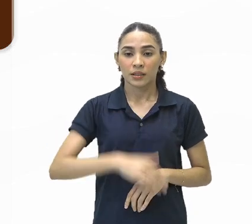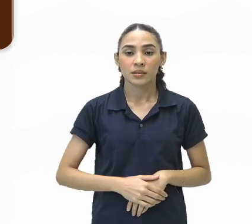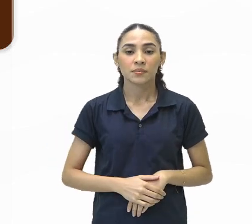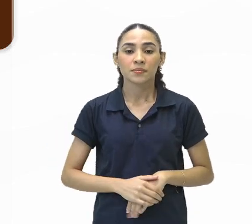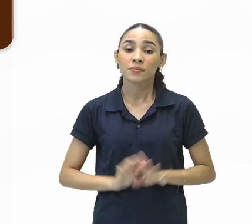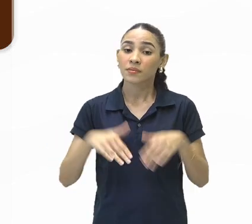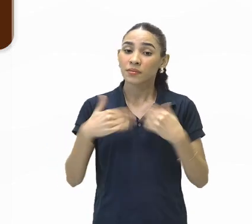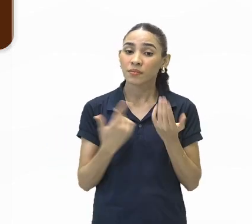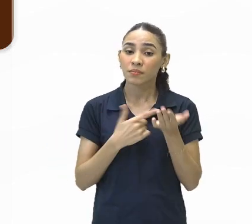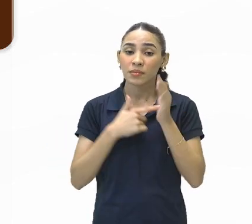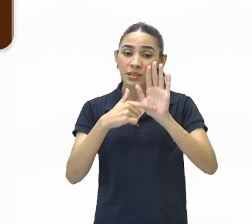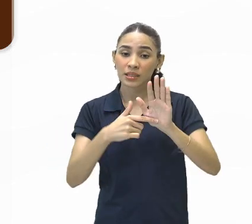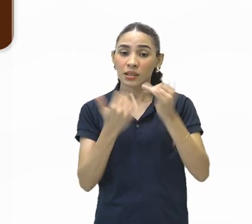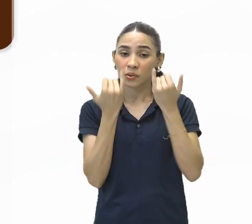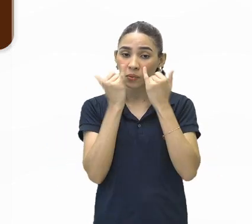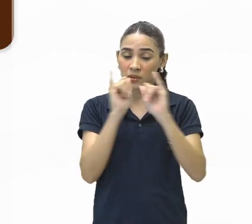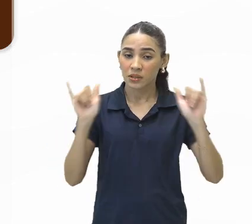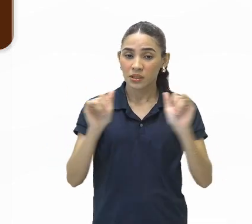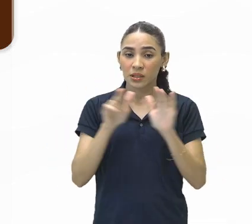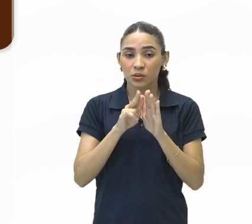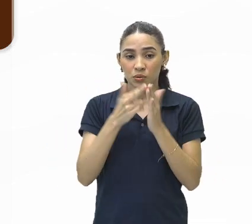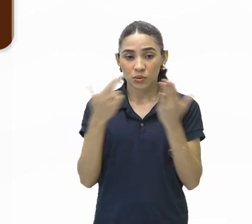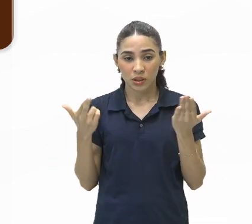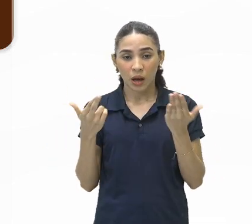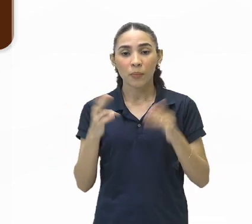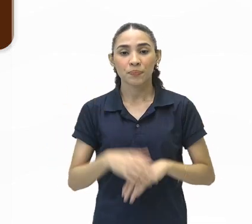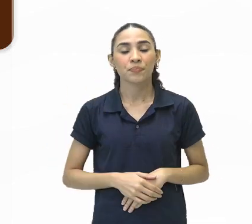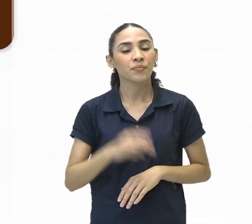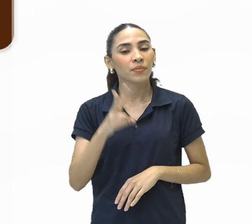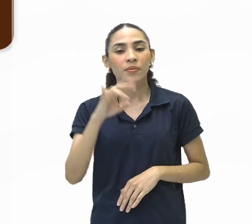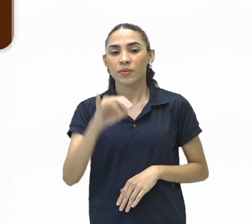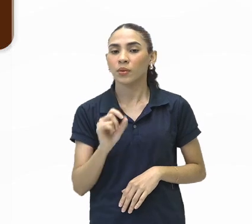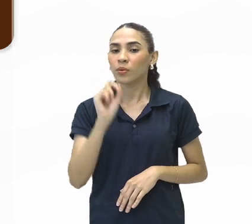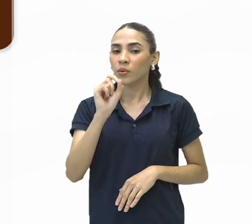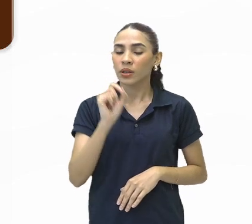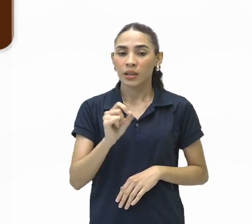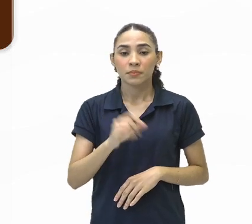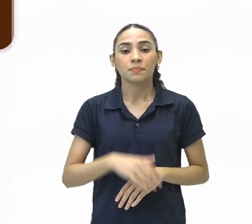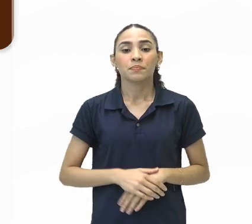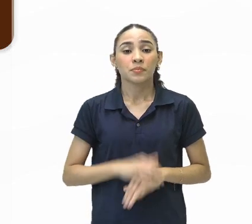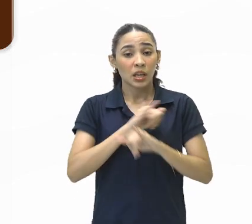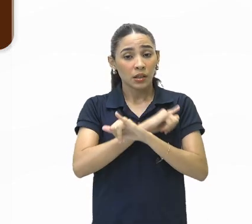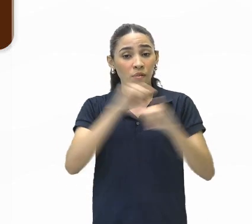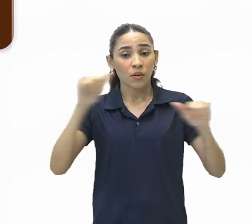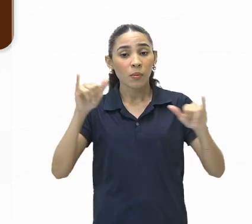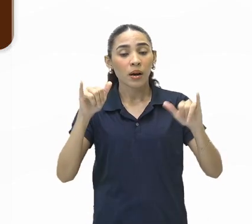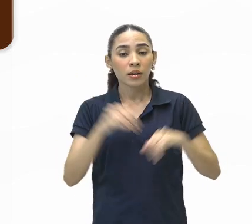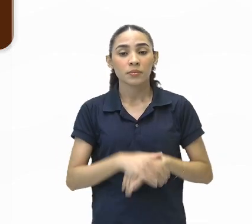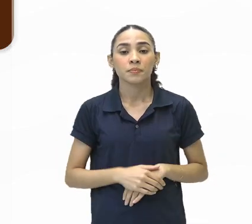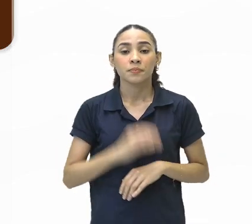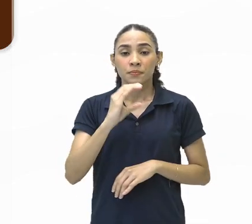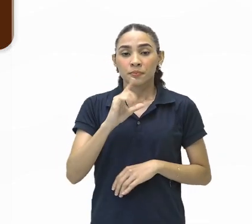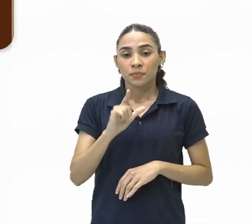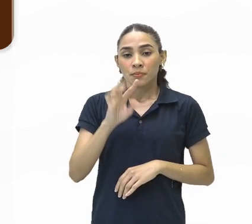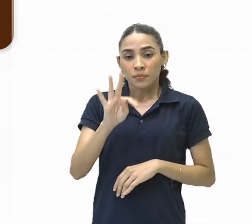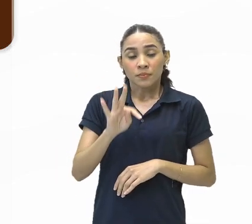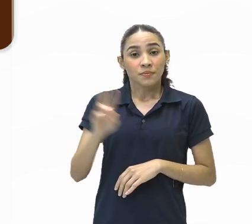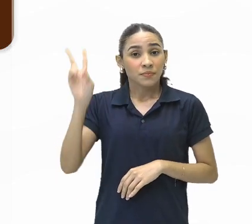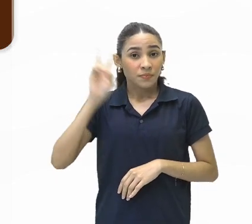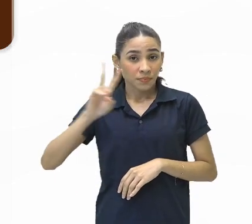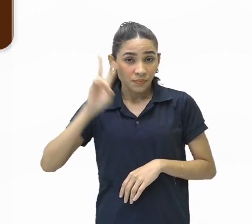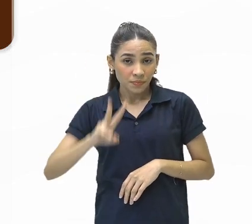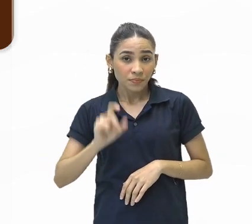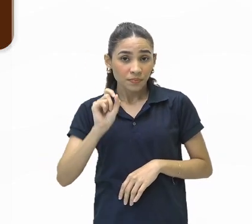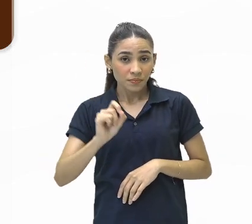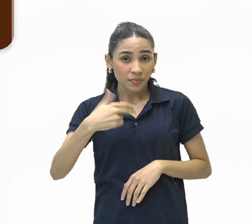está mostrando essa notícia de um jornal, né, que vai justamente enfatizar a CLT. Lembrando